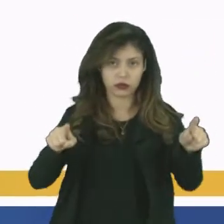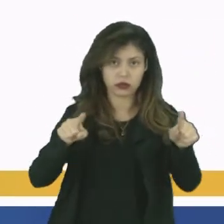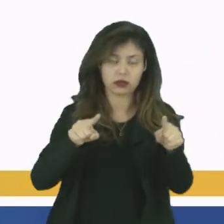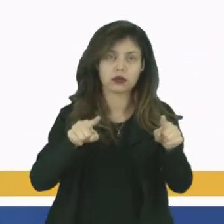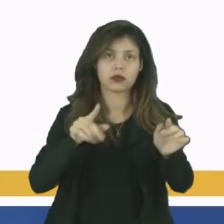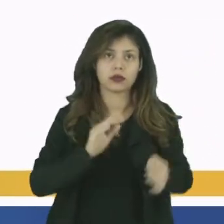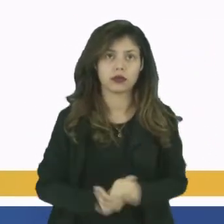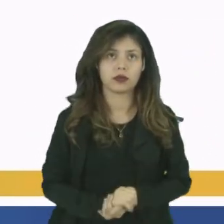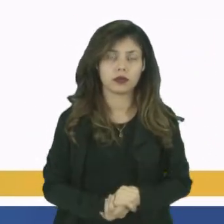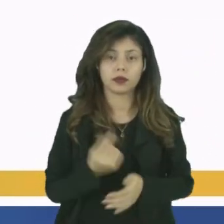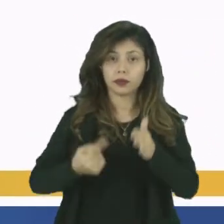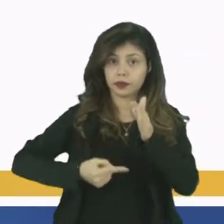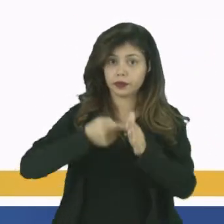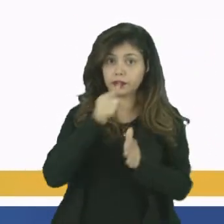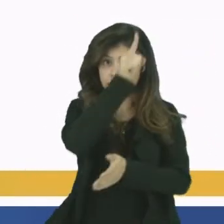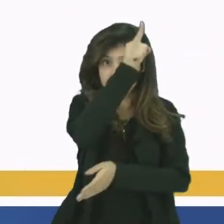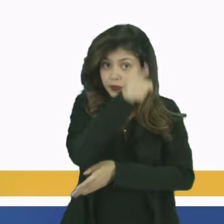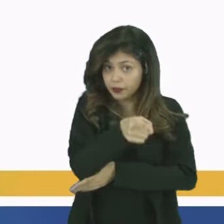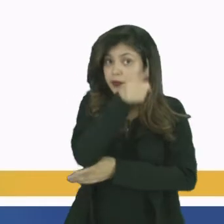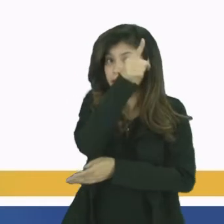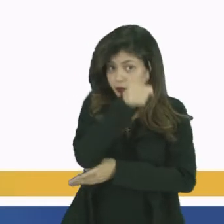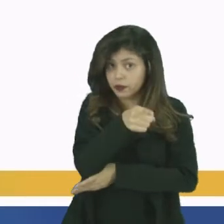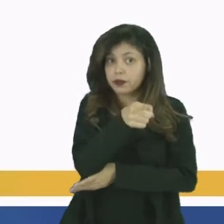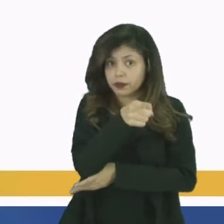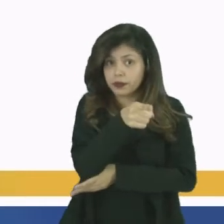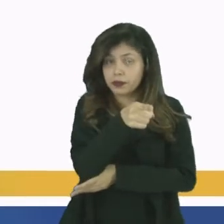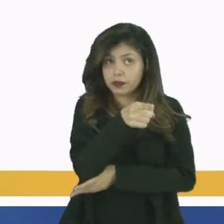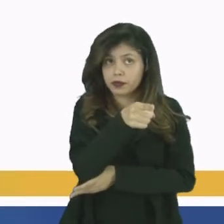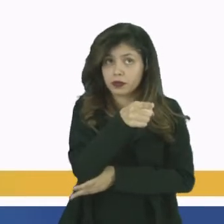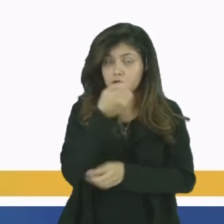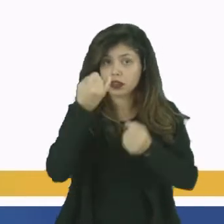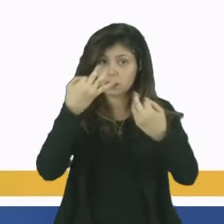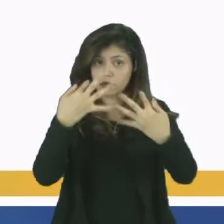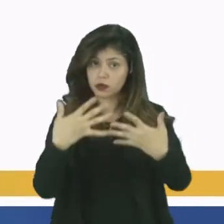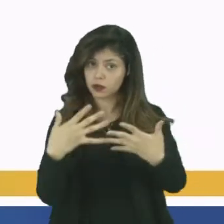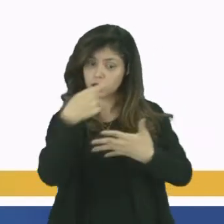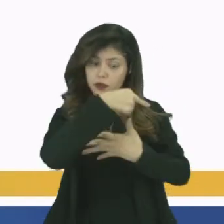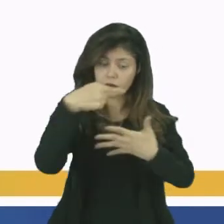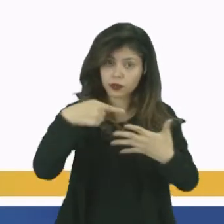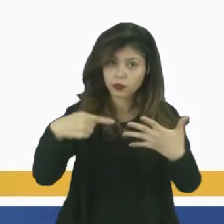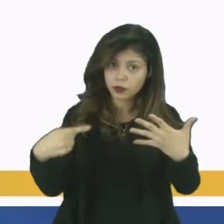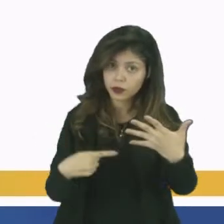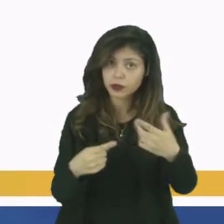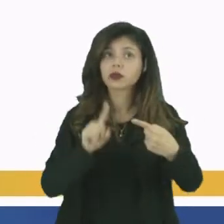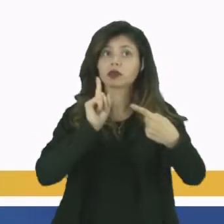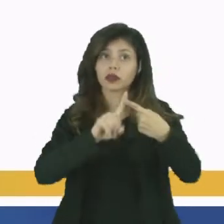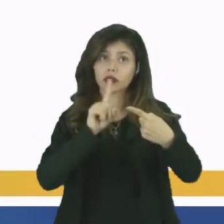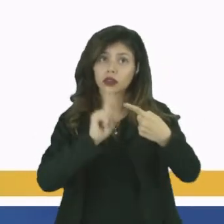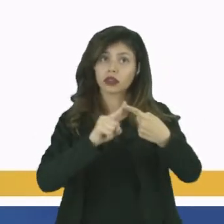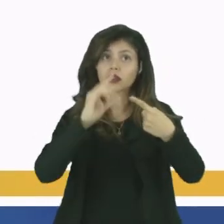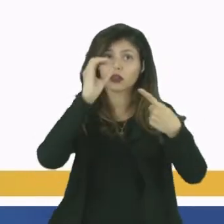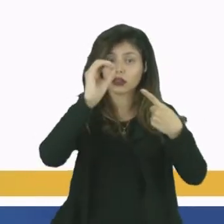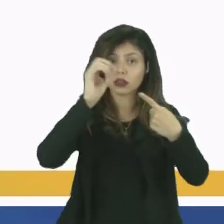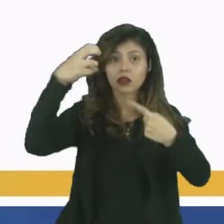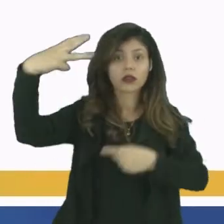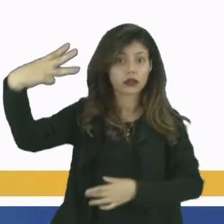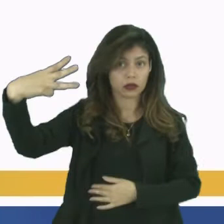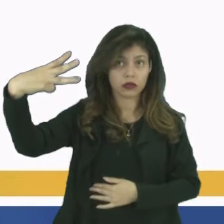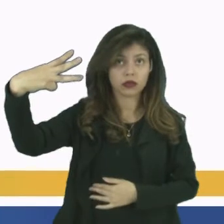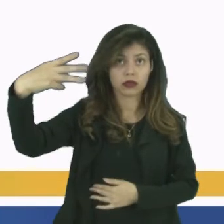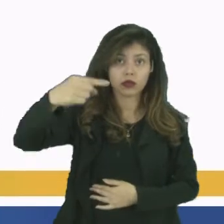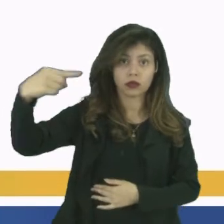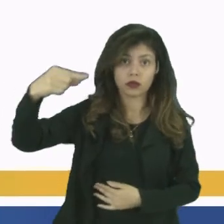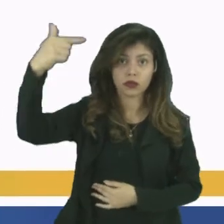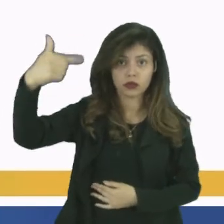A. Na primeira linha, nós temos disposto os seguintes elementos, o 1, o 0, o 3